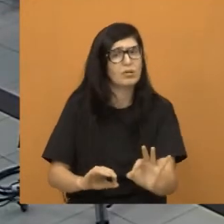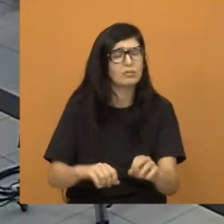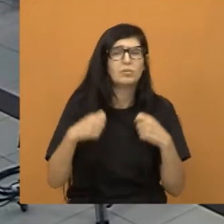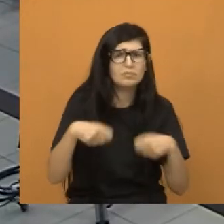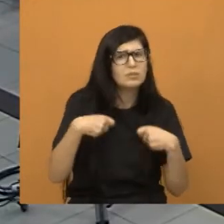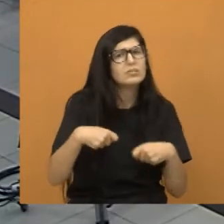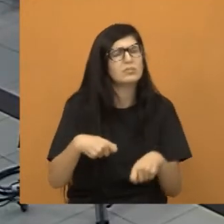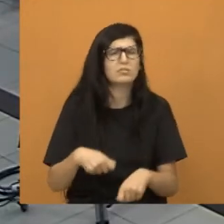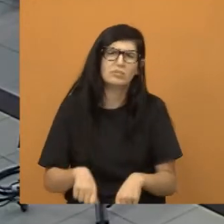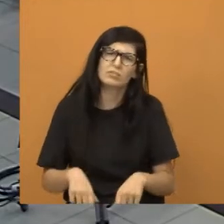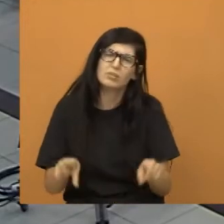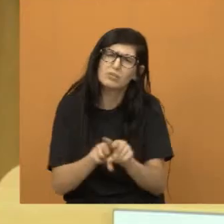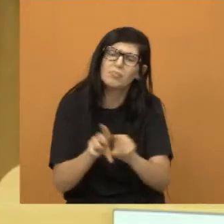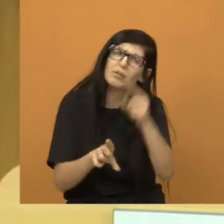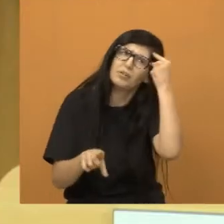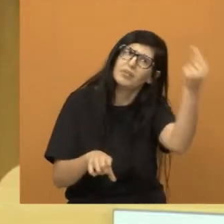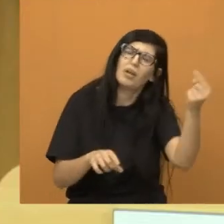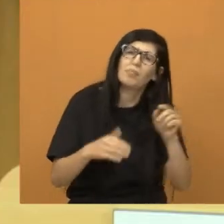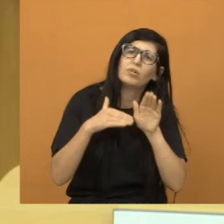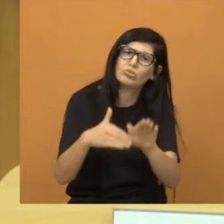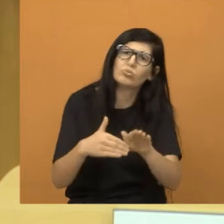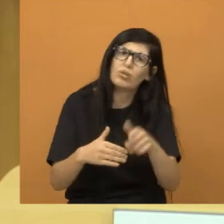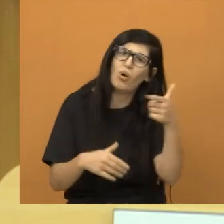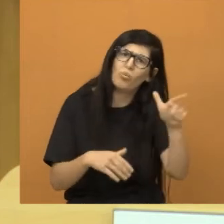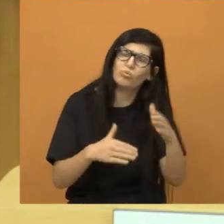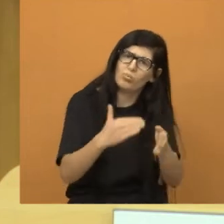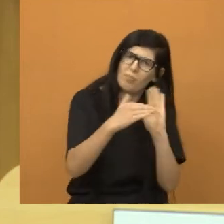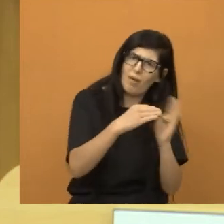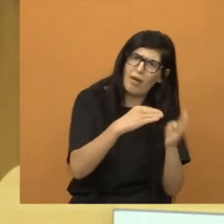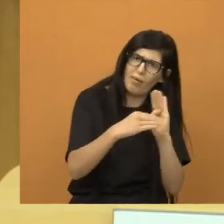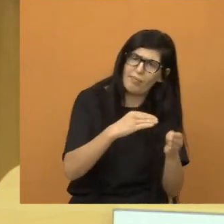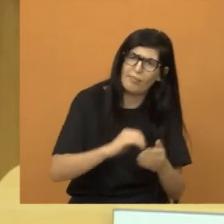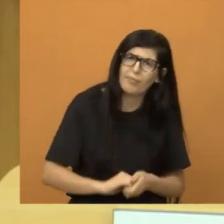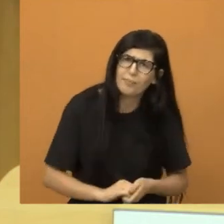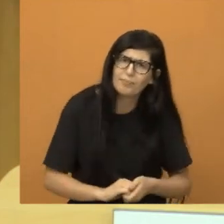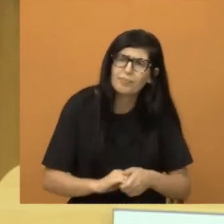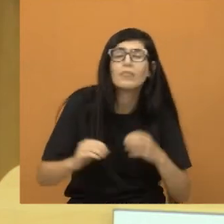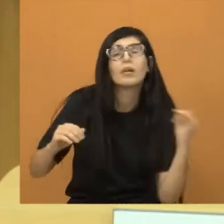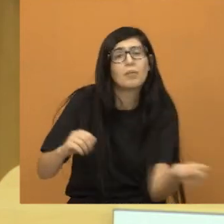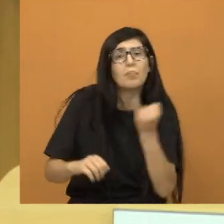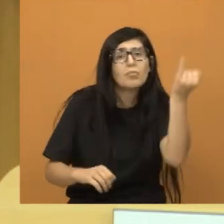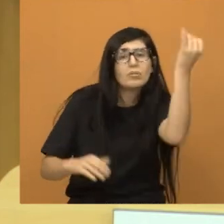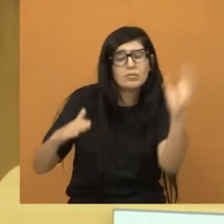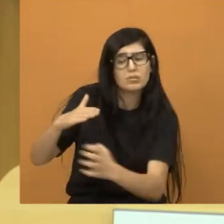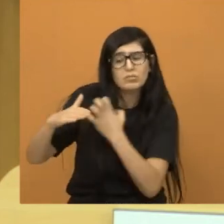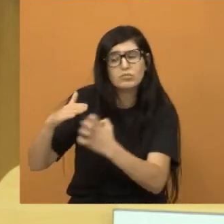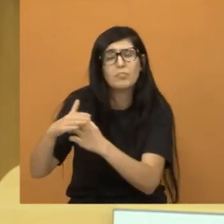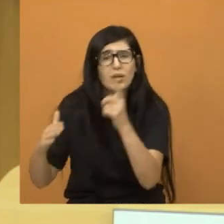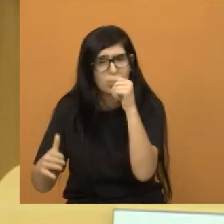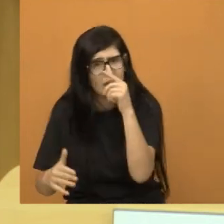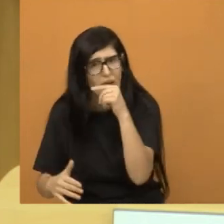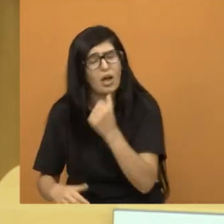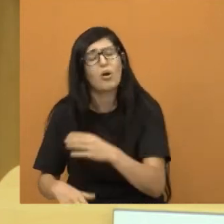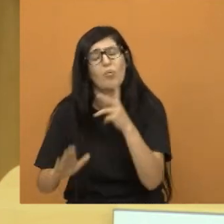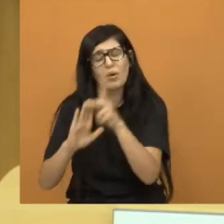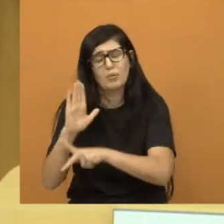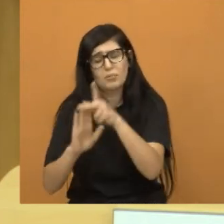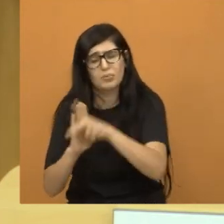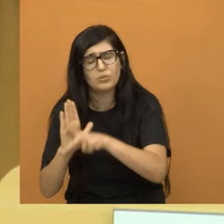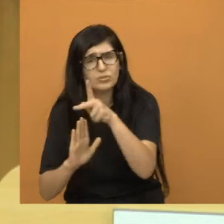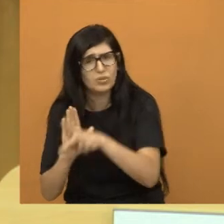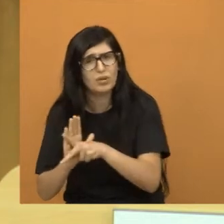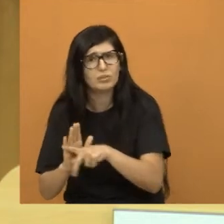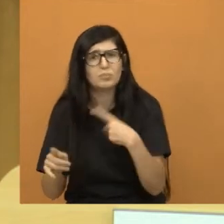uma ideia importante, né? Que o SAI tenha mais projetos para aquelas famílias que não conseguem pagar